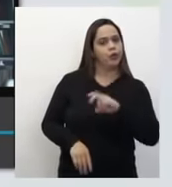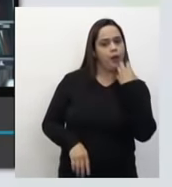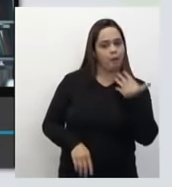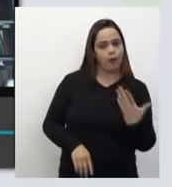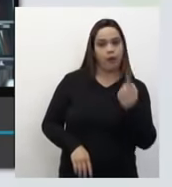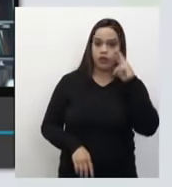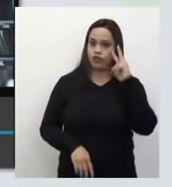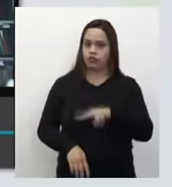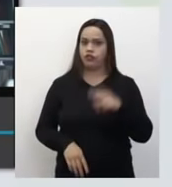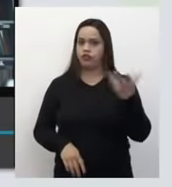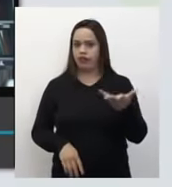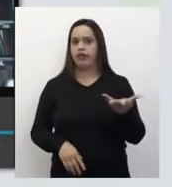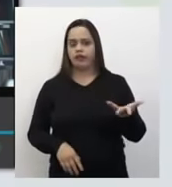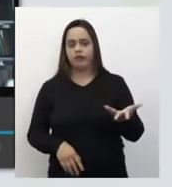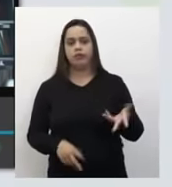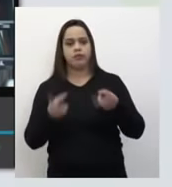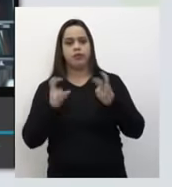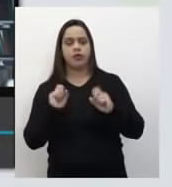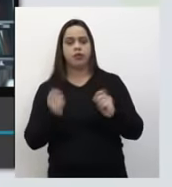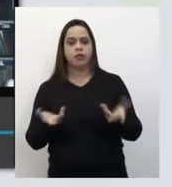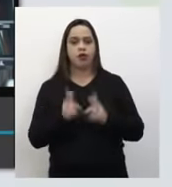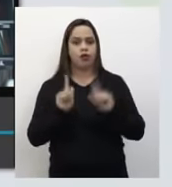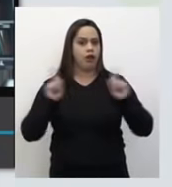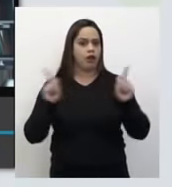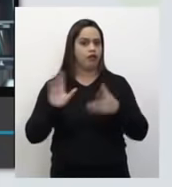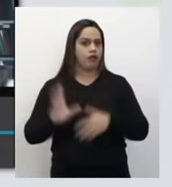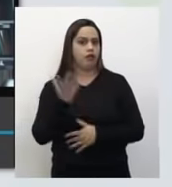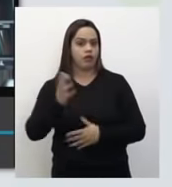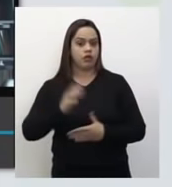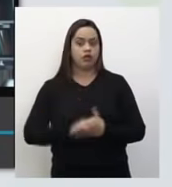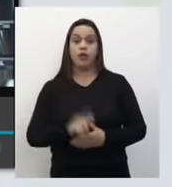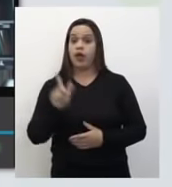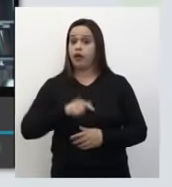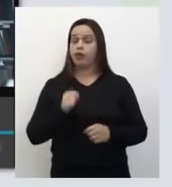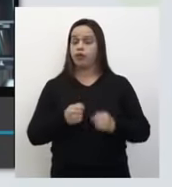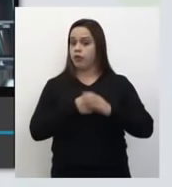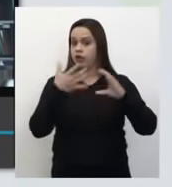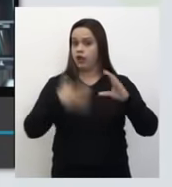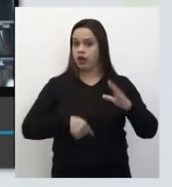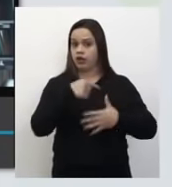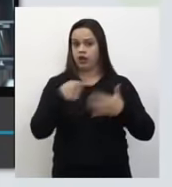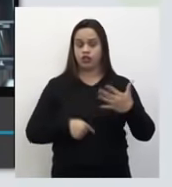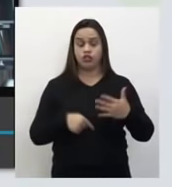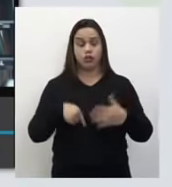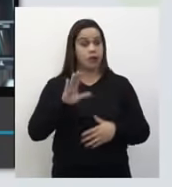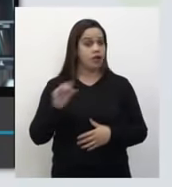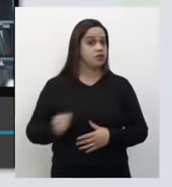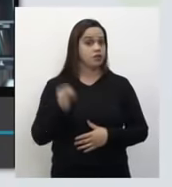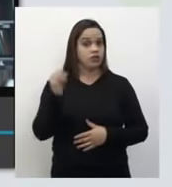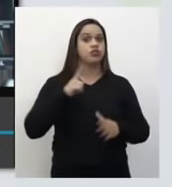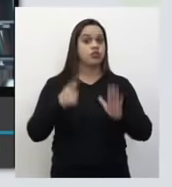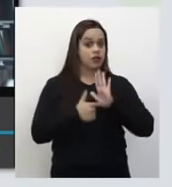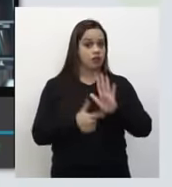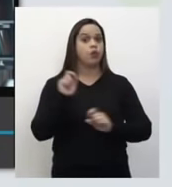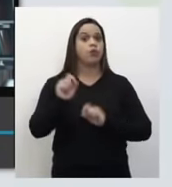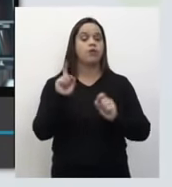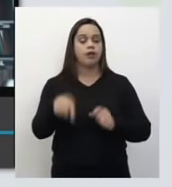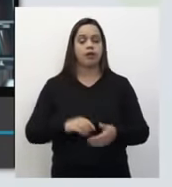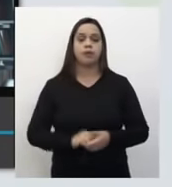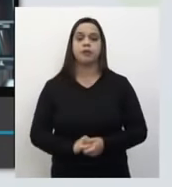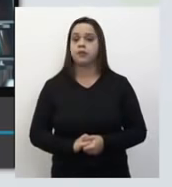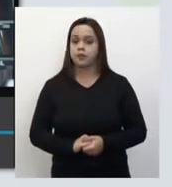momentos parece uma encrenca isso, né? Então, esse é um aspecto, né? Tem outro aspecto mais importante aí, que